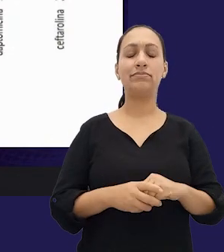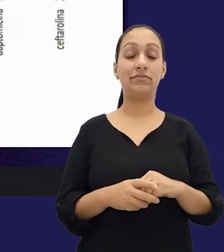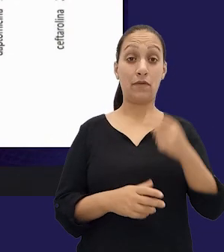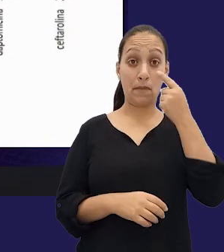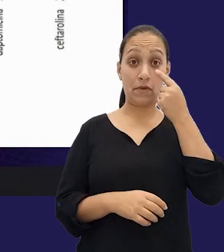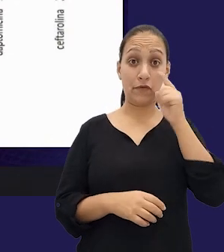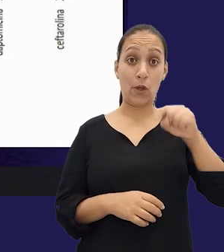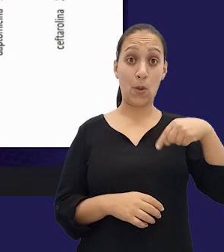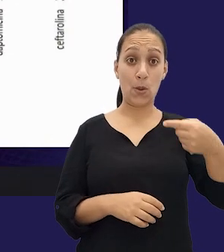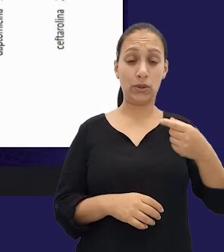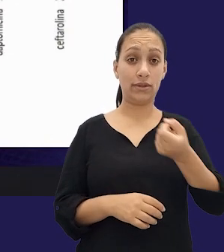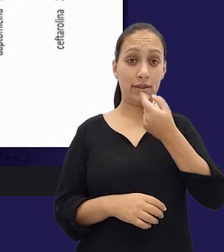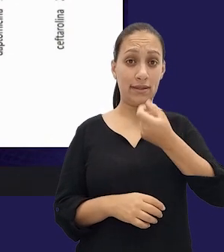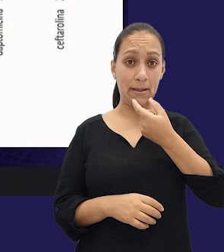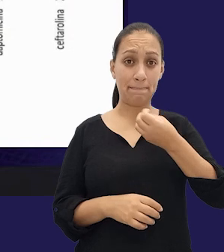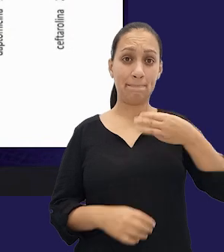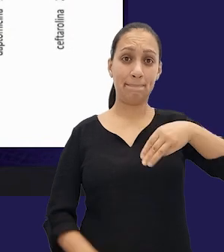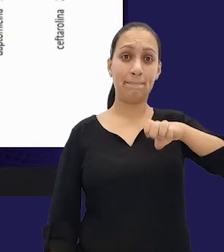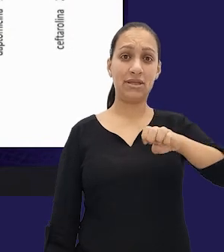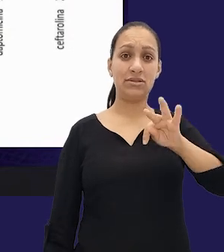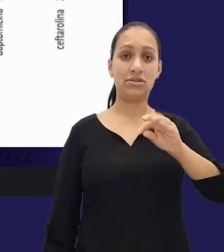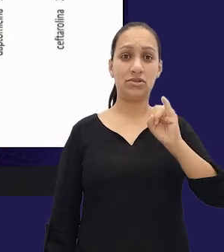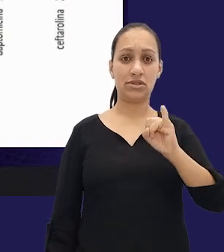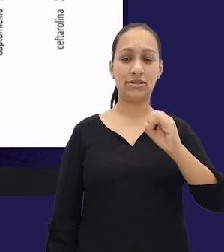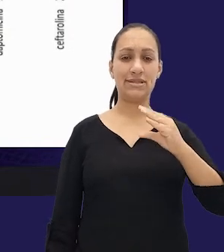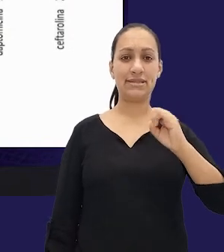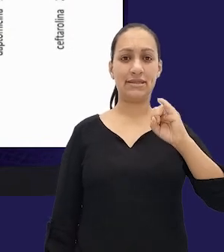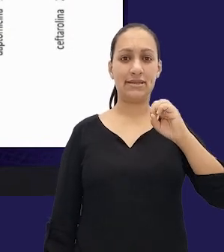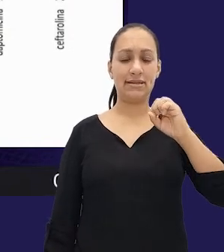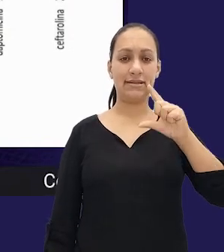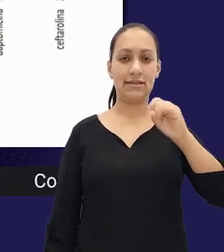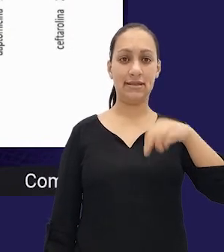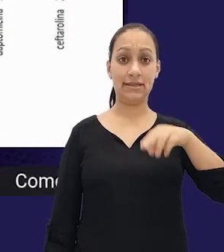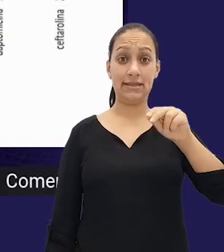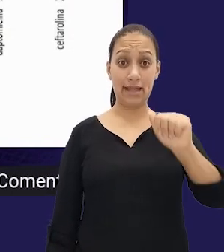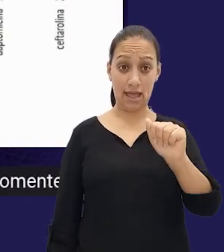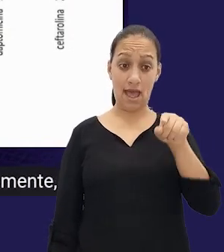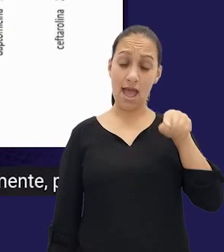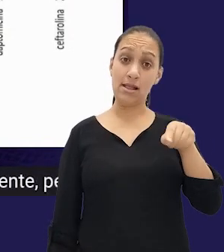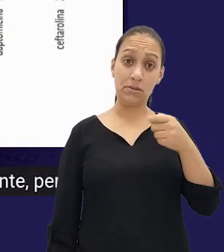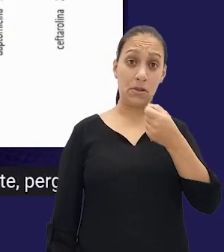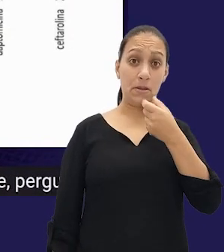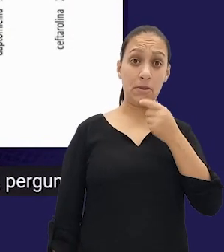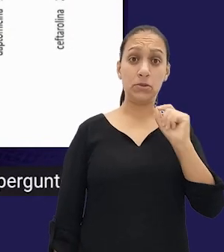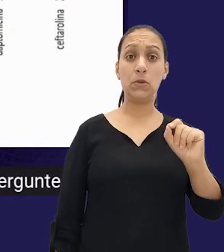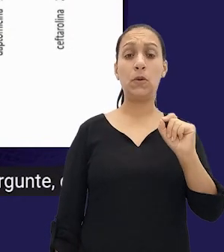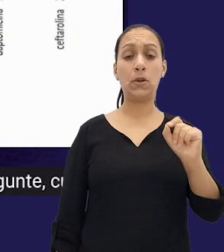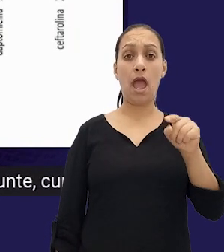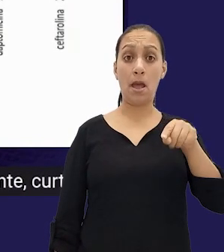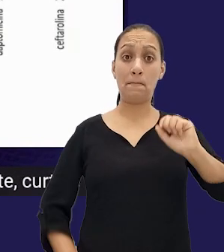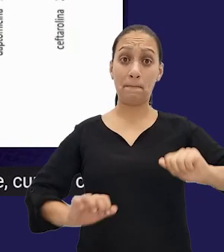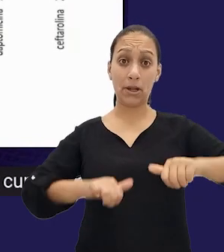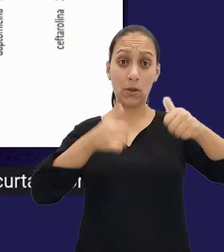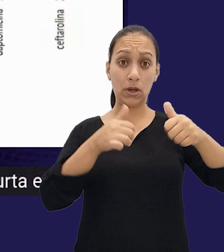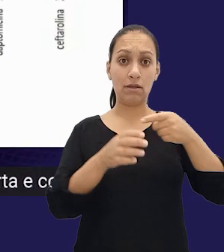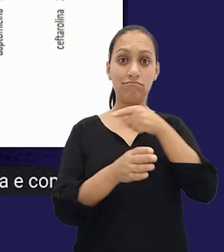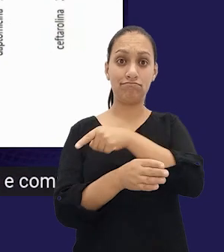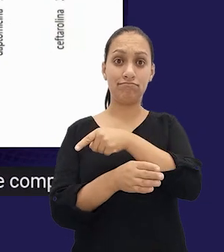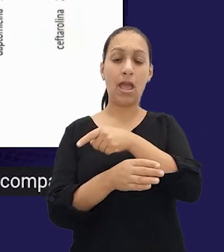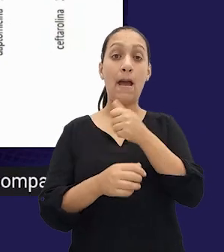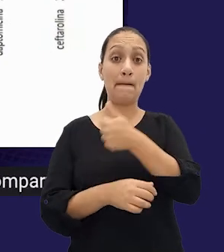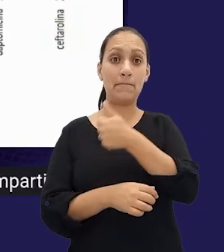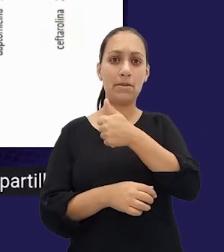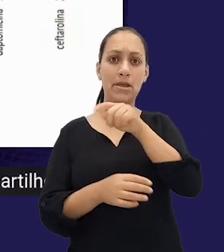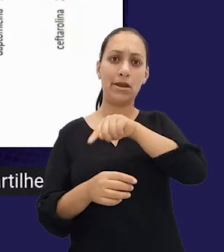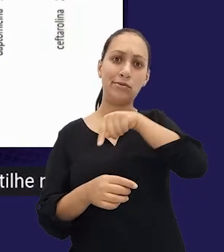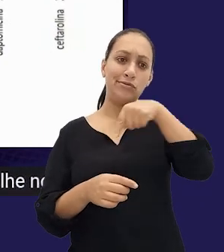droga beta-lactâmica, a meticilina, né? O que é a meticilina? A meticilina, ela é uma melhoria da penicilina